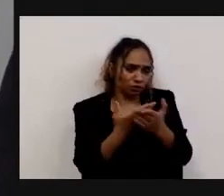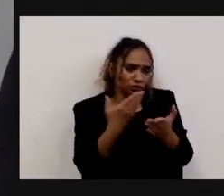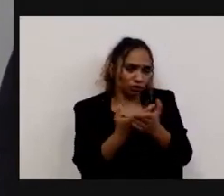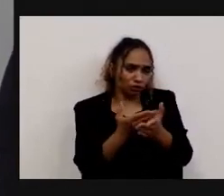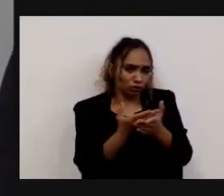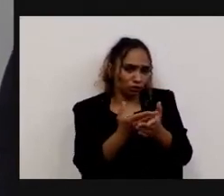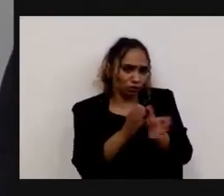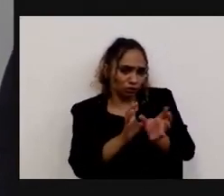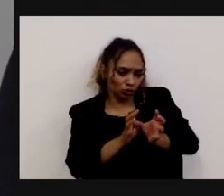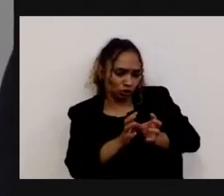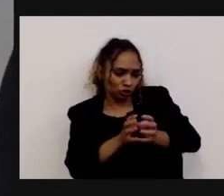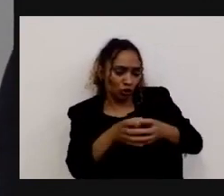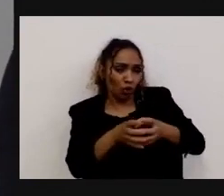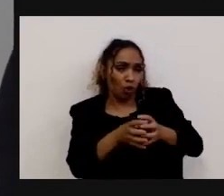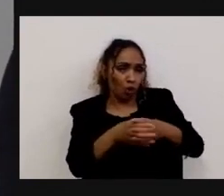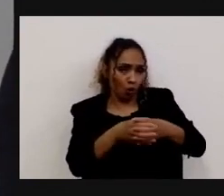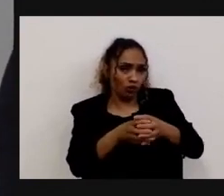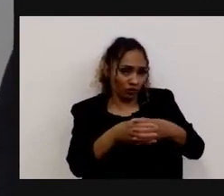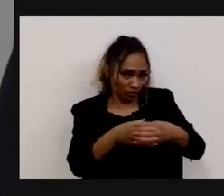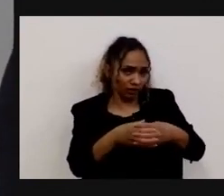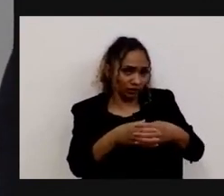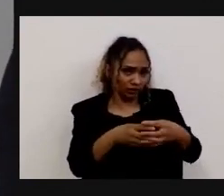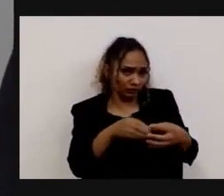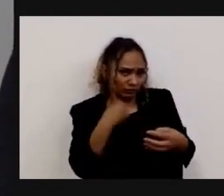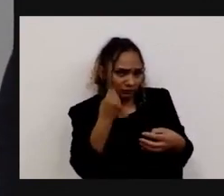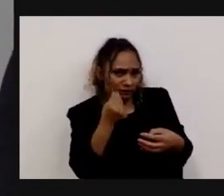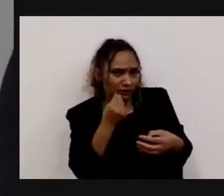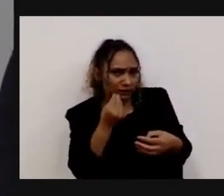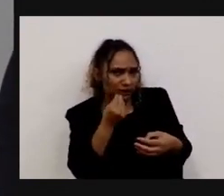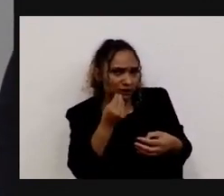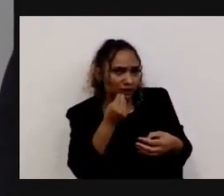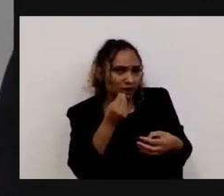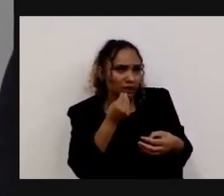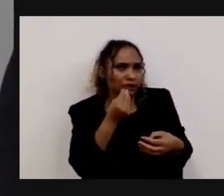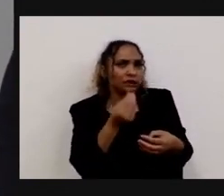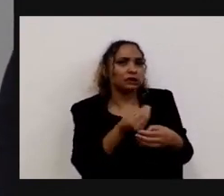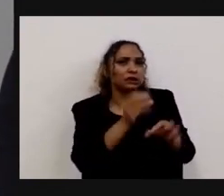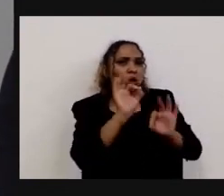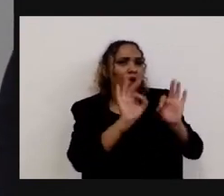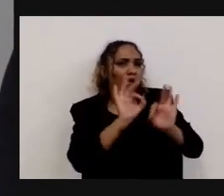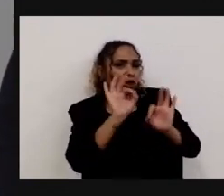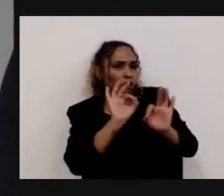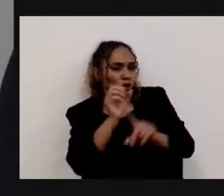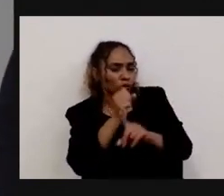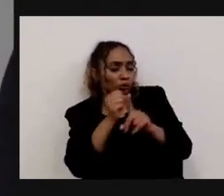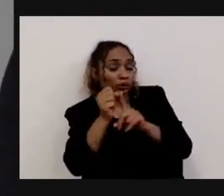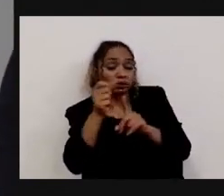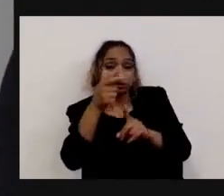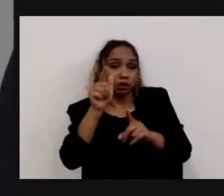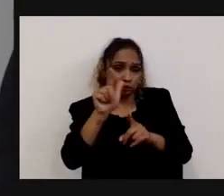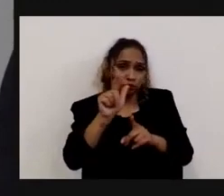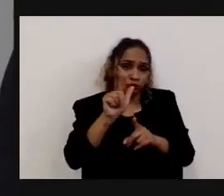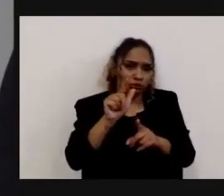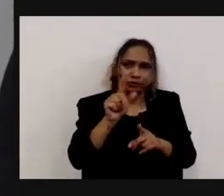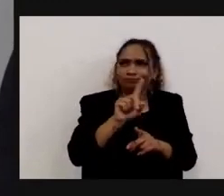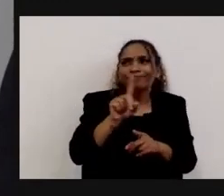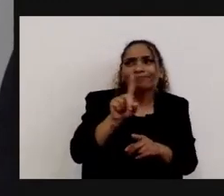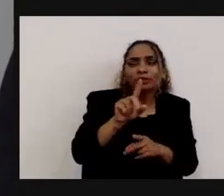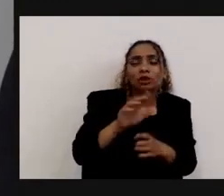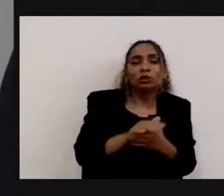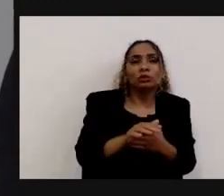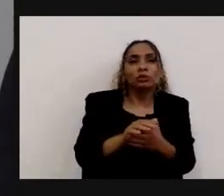testa numa parte da população daquela organização Uma coisa e na outra parte não